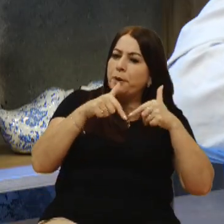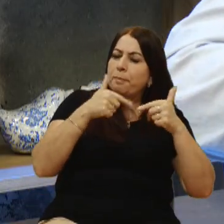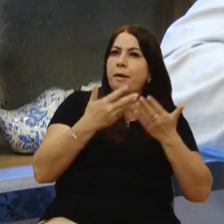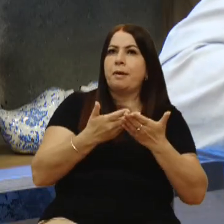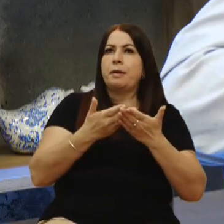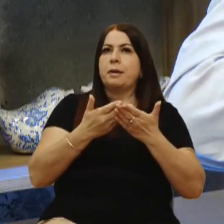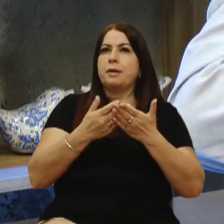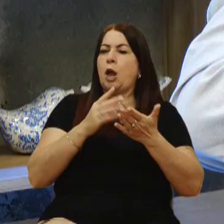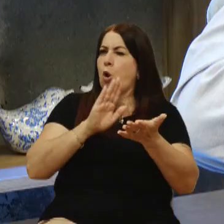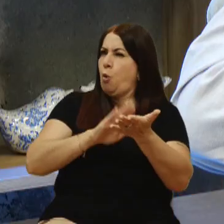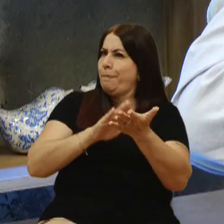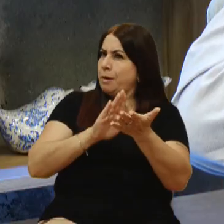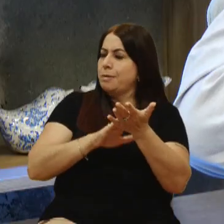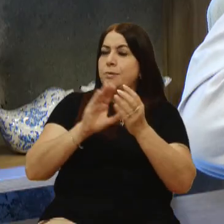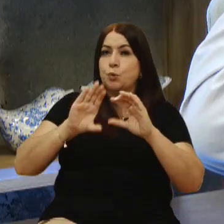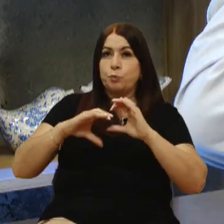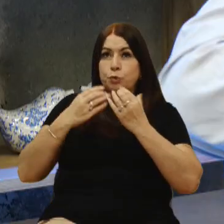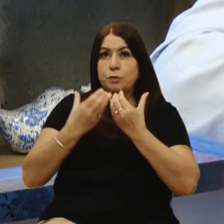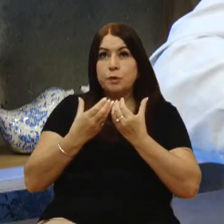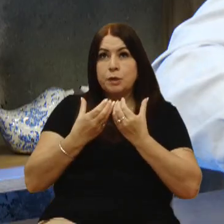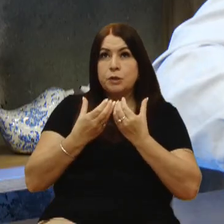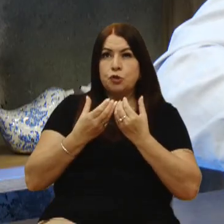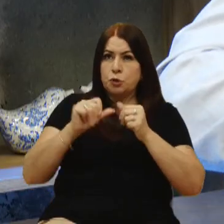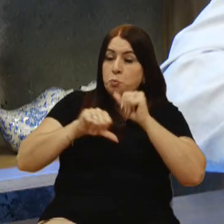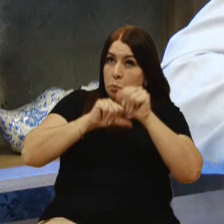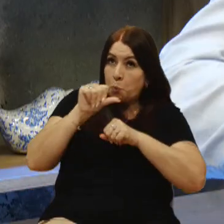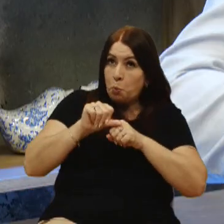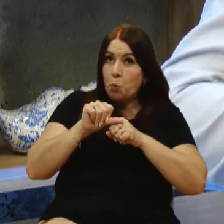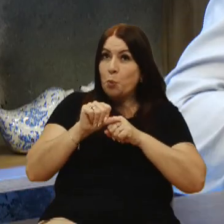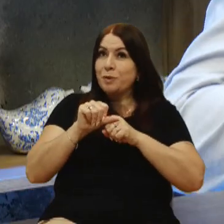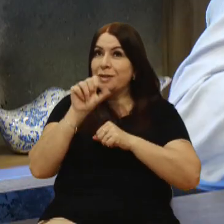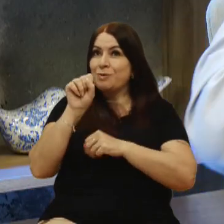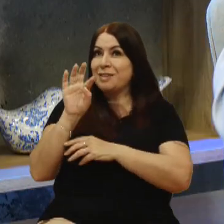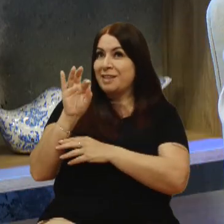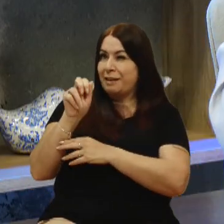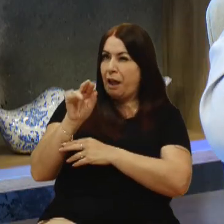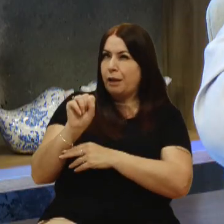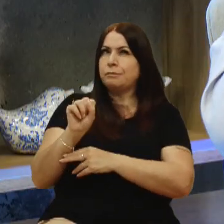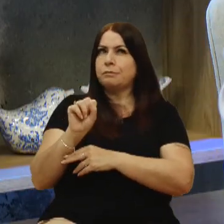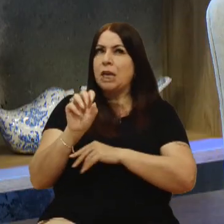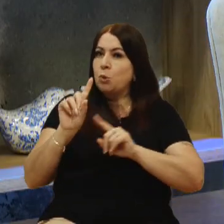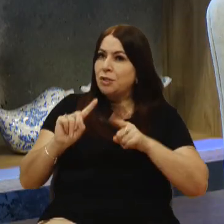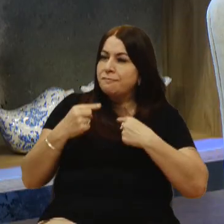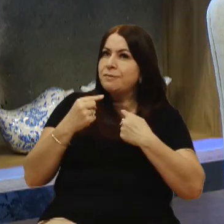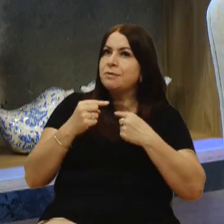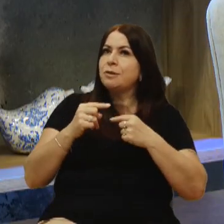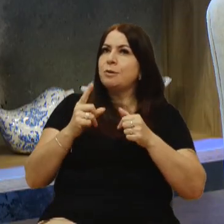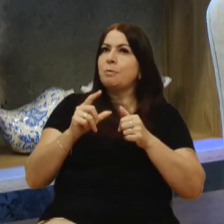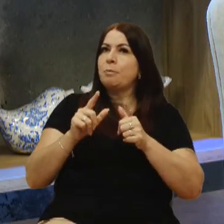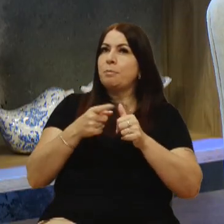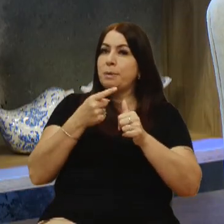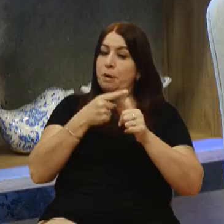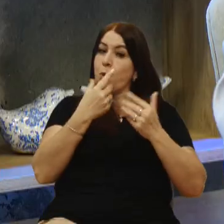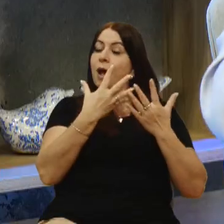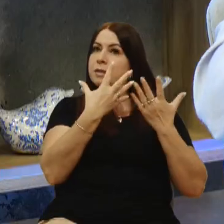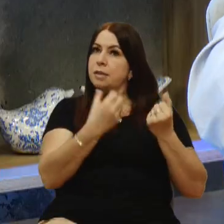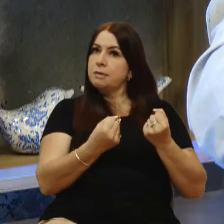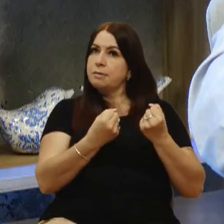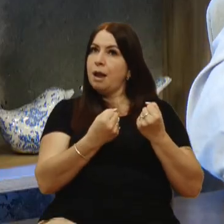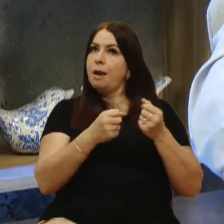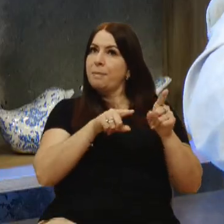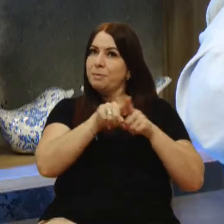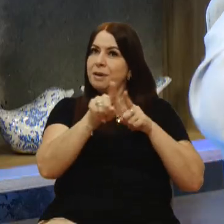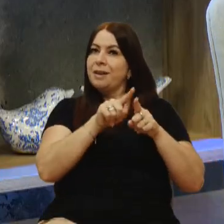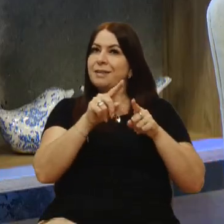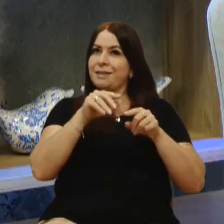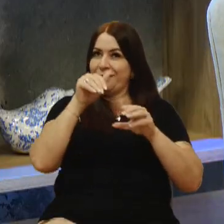a cobrança da comunidade, muda o status, né, vereador? Esse desafio, primeiro de aceitar concorrer e